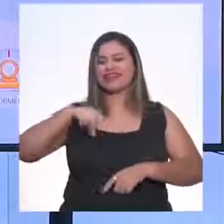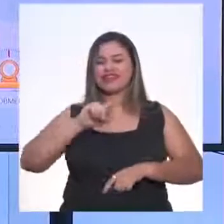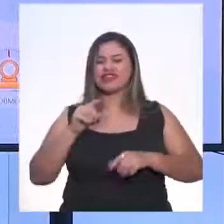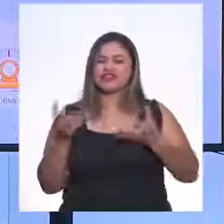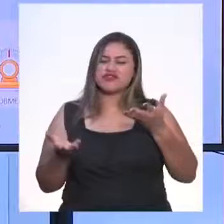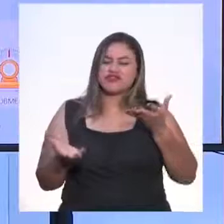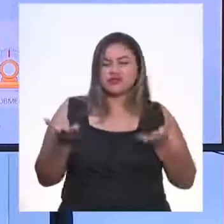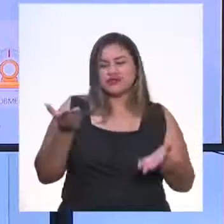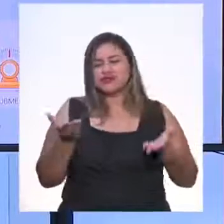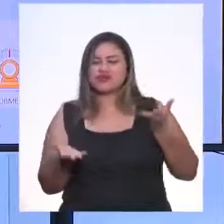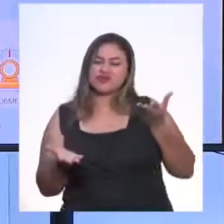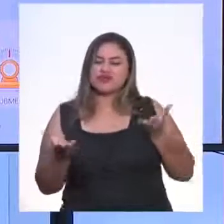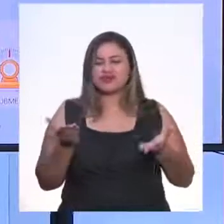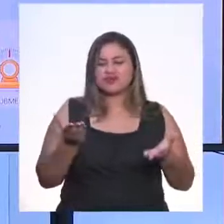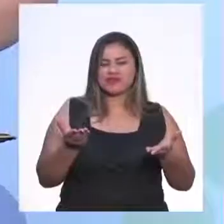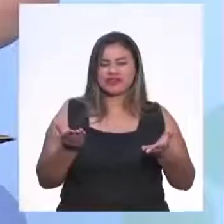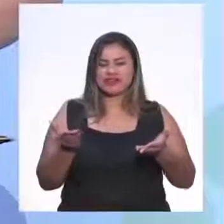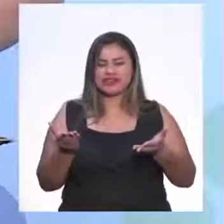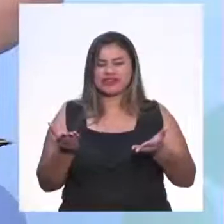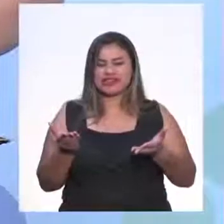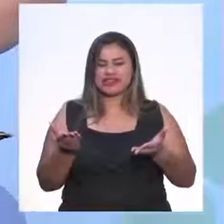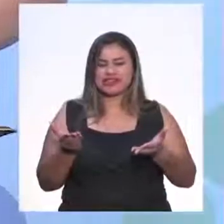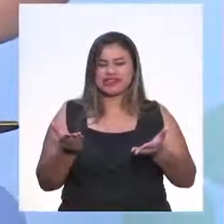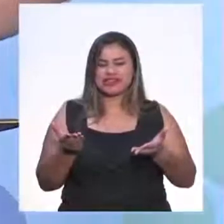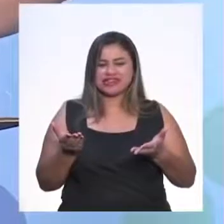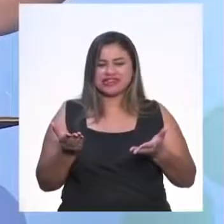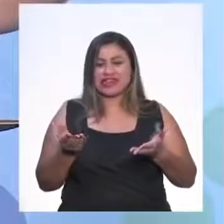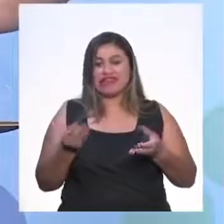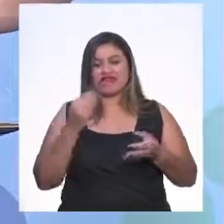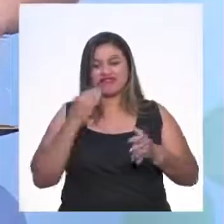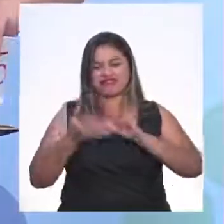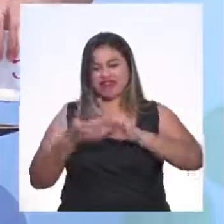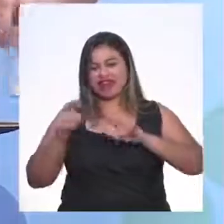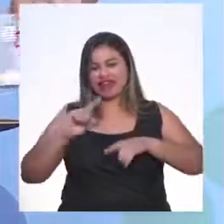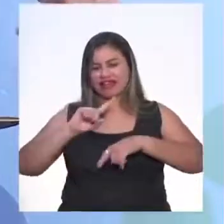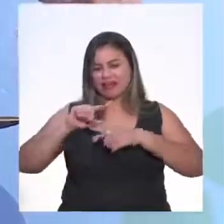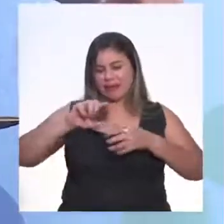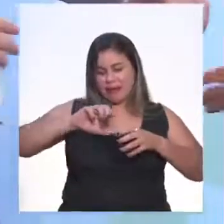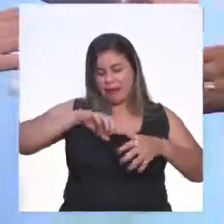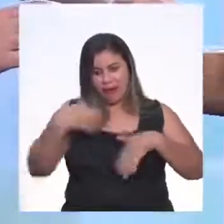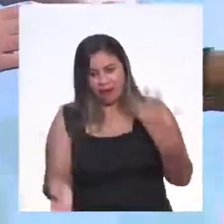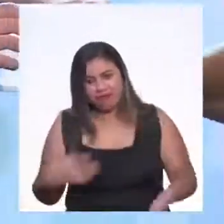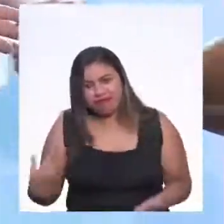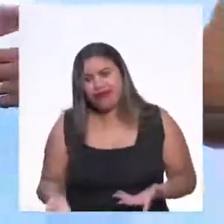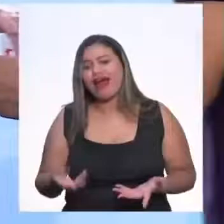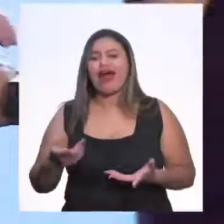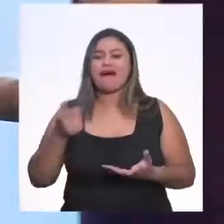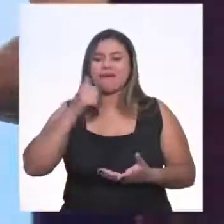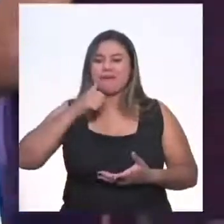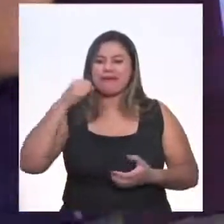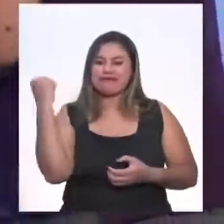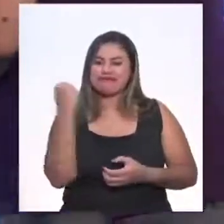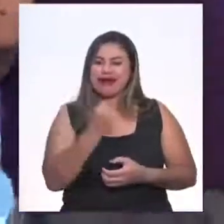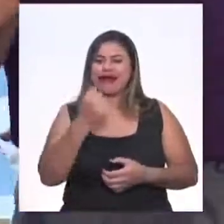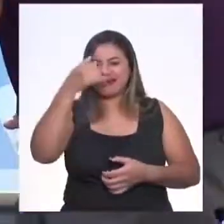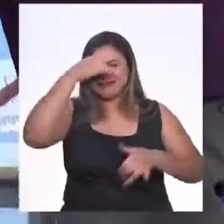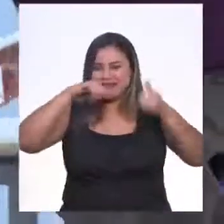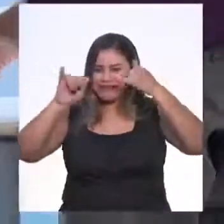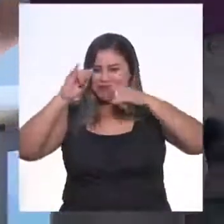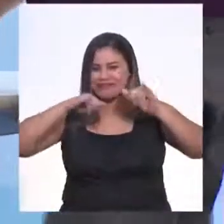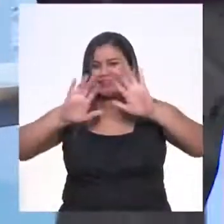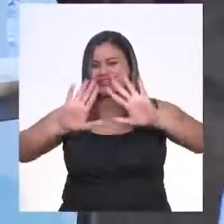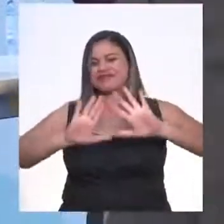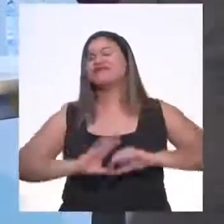tal da balança. Então, vou até tirar aqui, antes que eu derrube e a produtora me mate. Então, coloquei aqui, ó, deixar